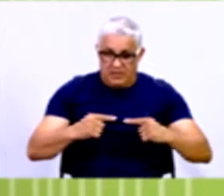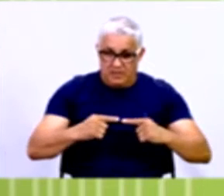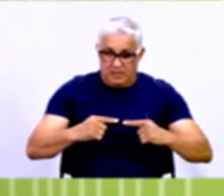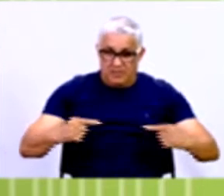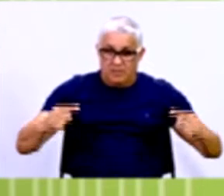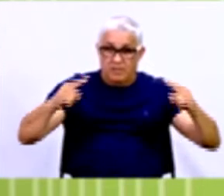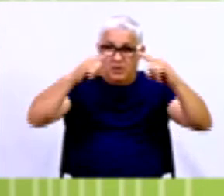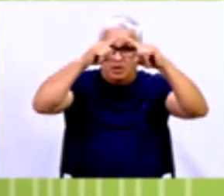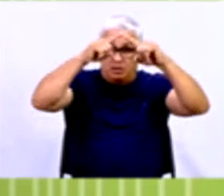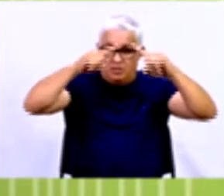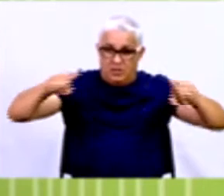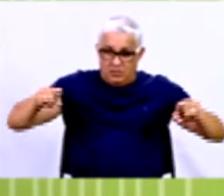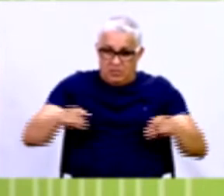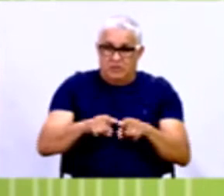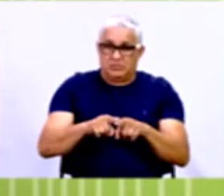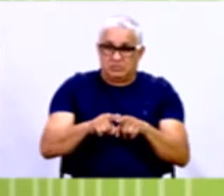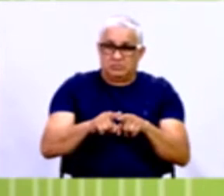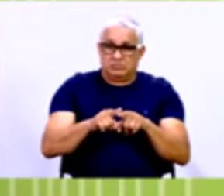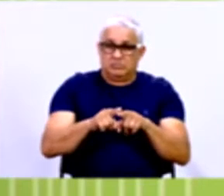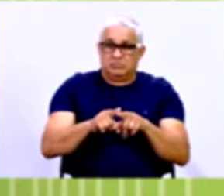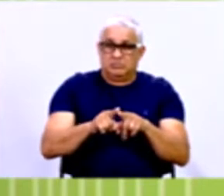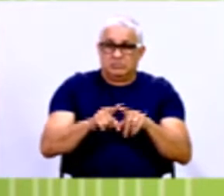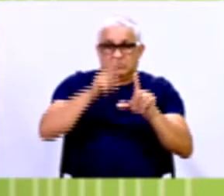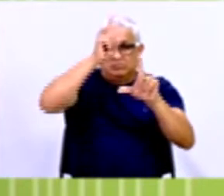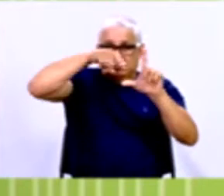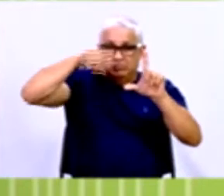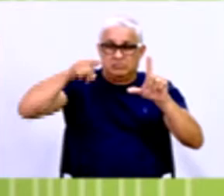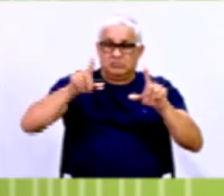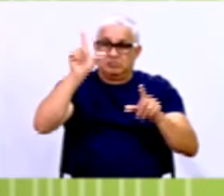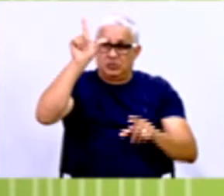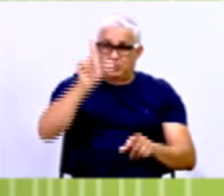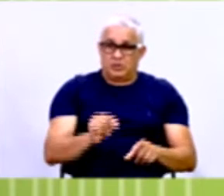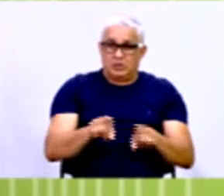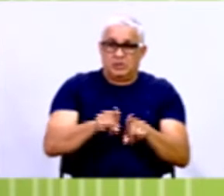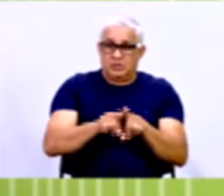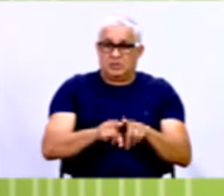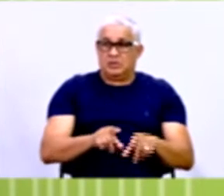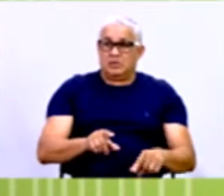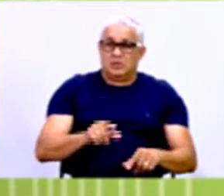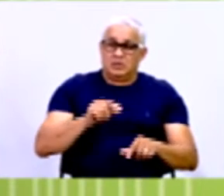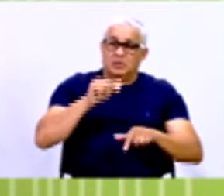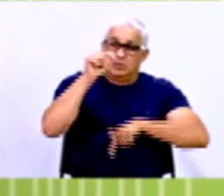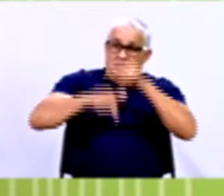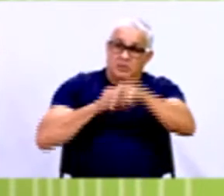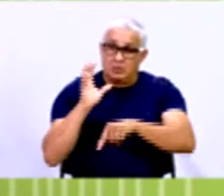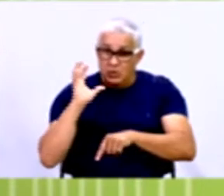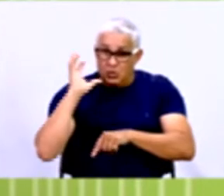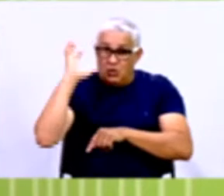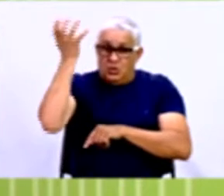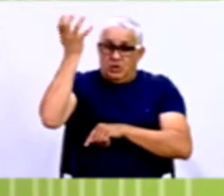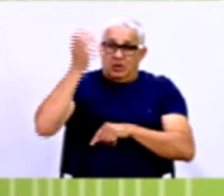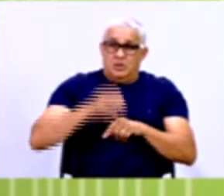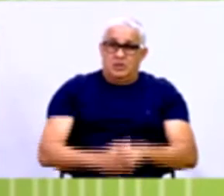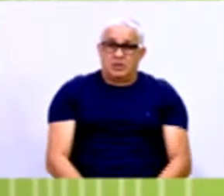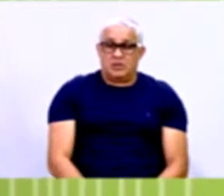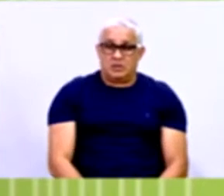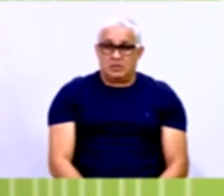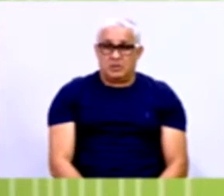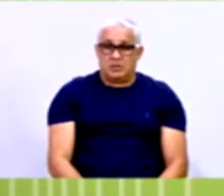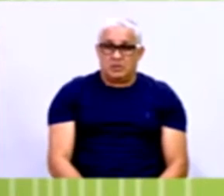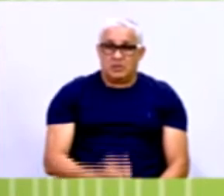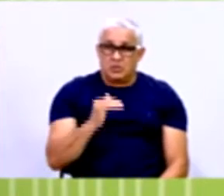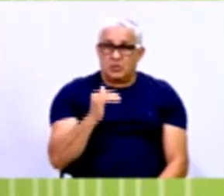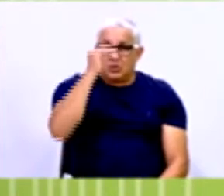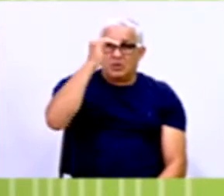essas estatísticas que nós vimos agora. Por exemplo, o nível de acidente de trabalho, acidente inclusive de trajeto, é um nível